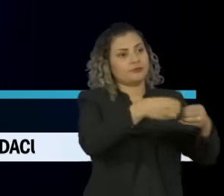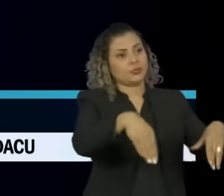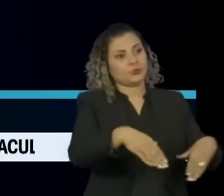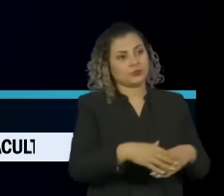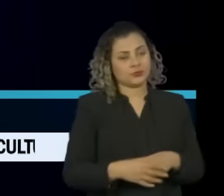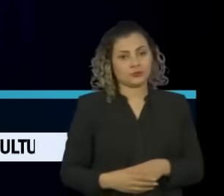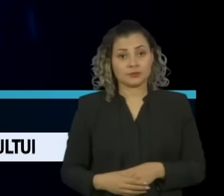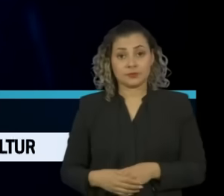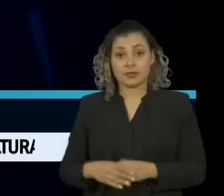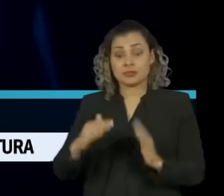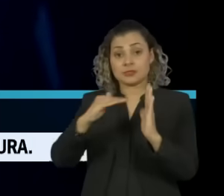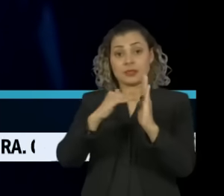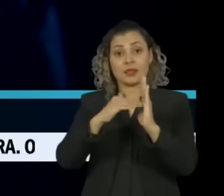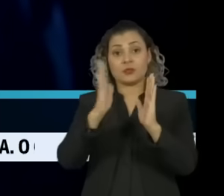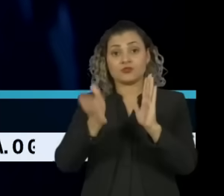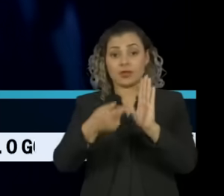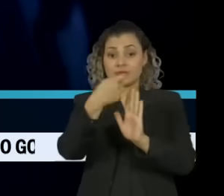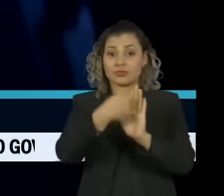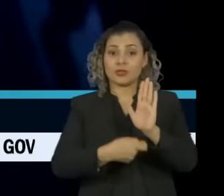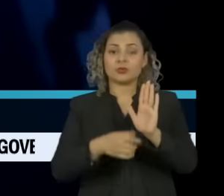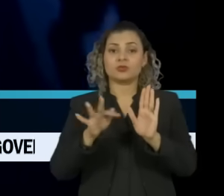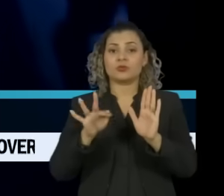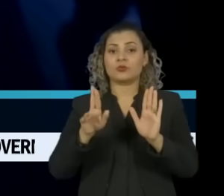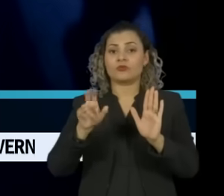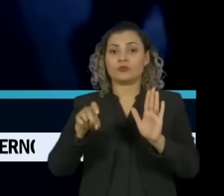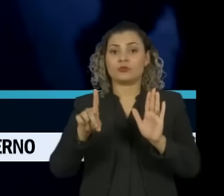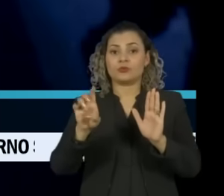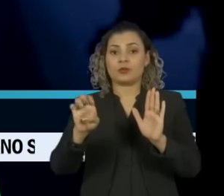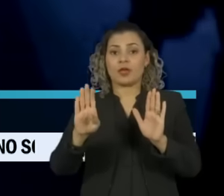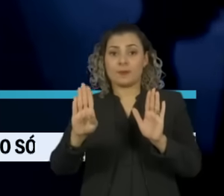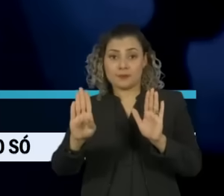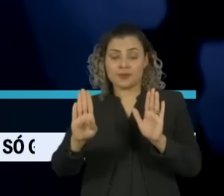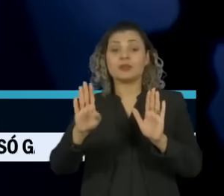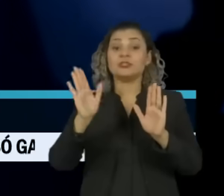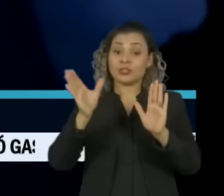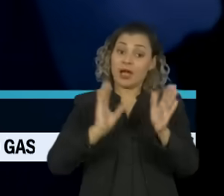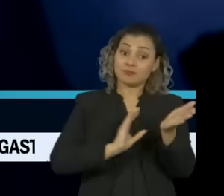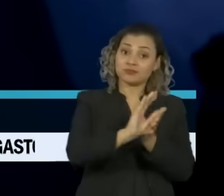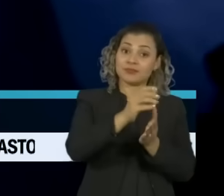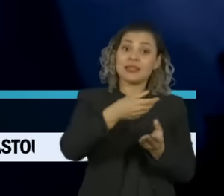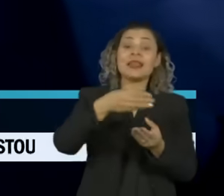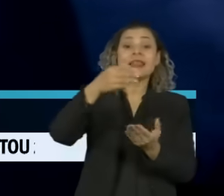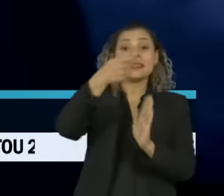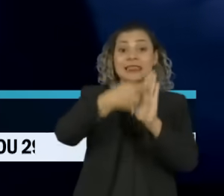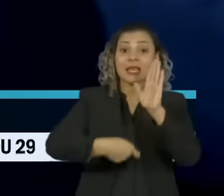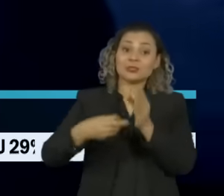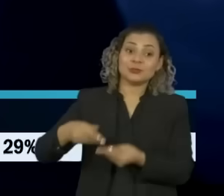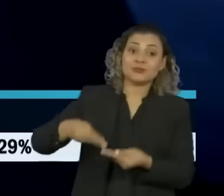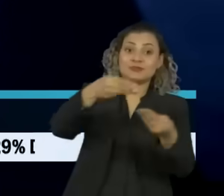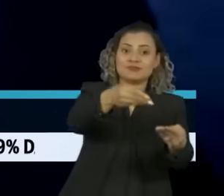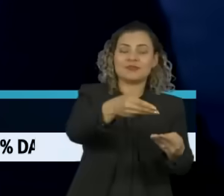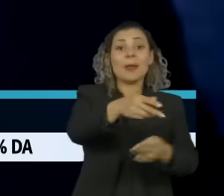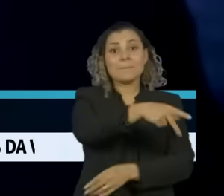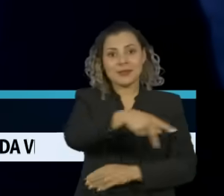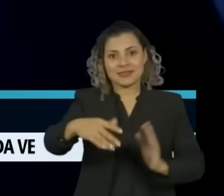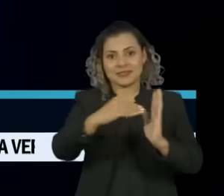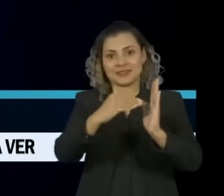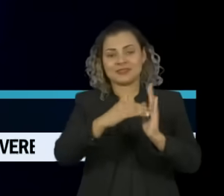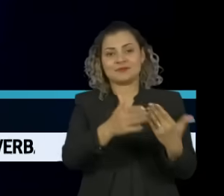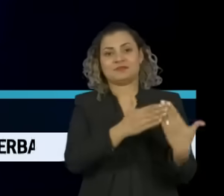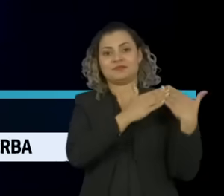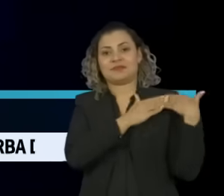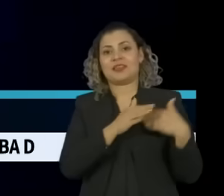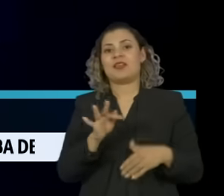ao Senado o texto base do novo Fundeb, o Fundo de Desenvolvimento da Educação Básica. O presidente da Casa já nomeou o relator